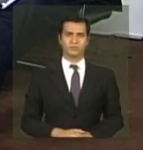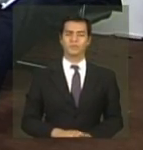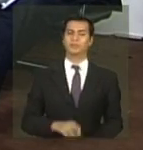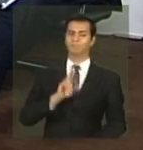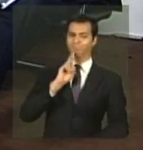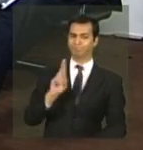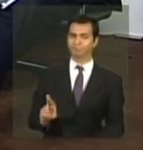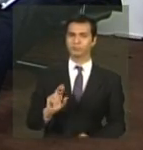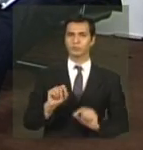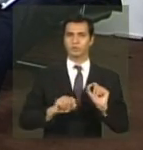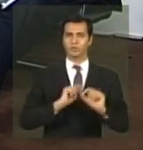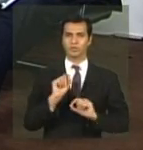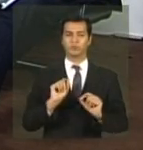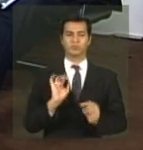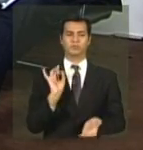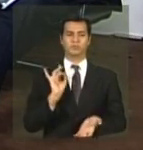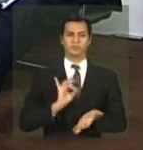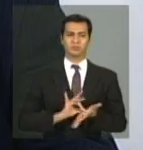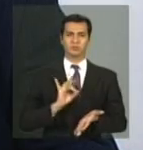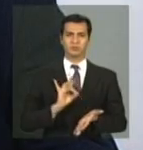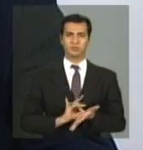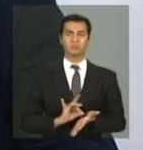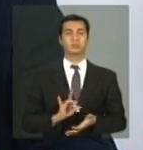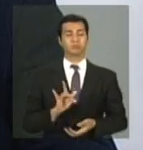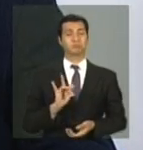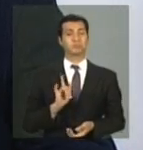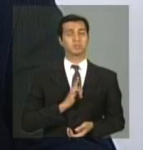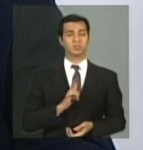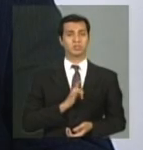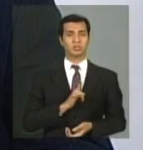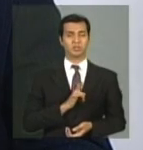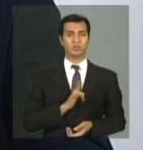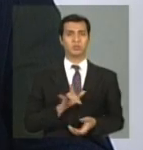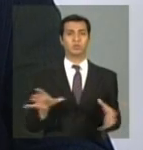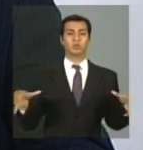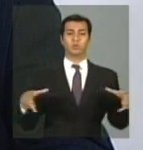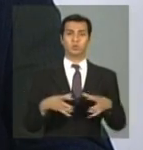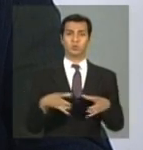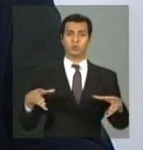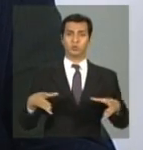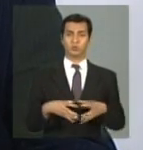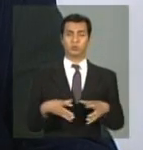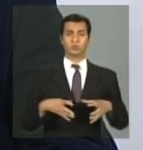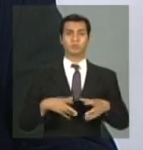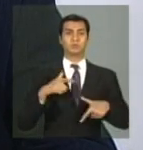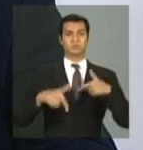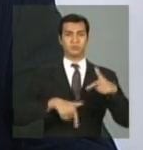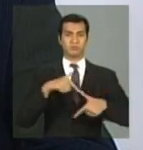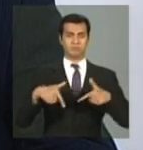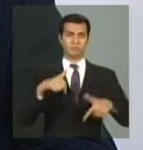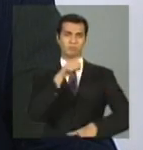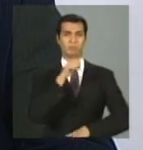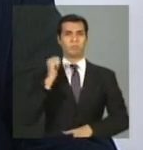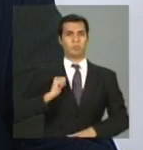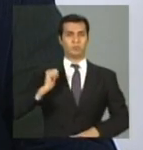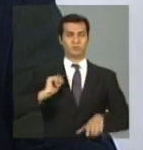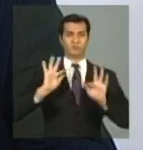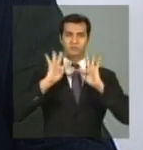né? Há um comitê gestor do programa Bolsa Família que pode funcionar